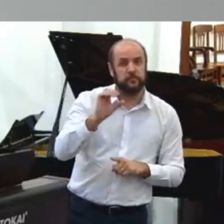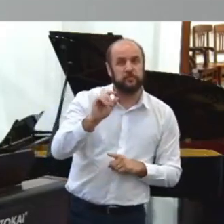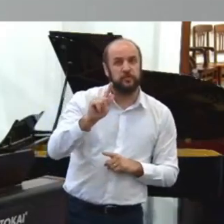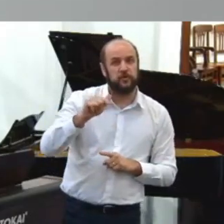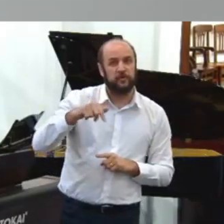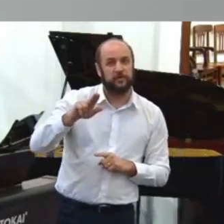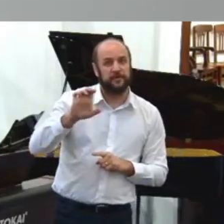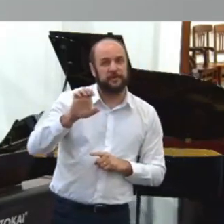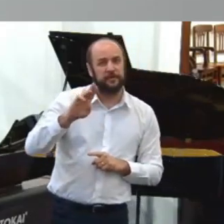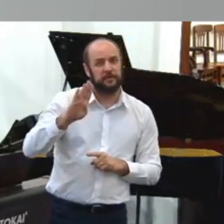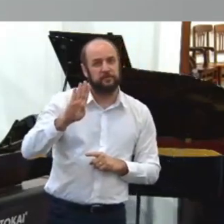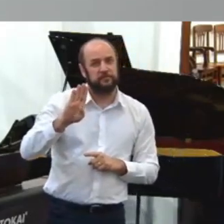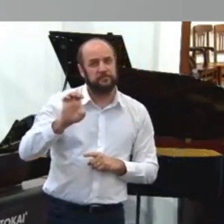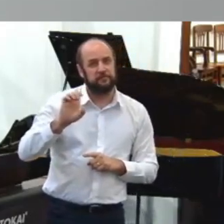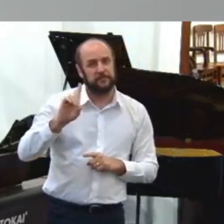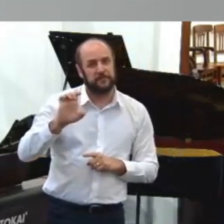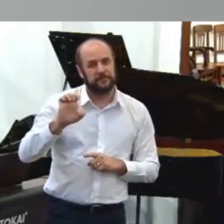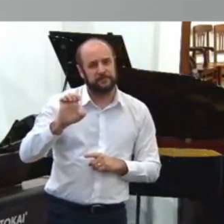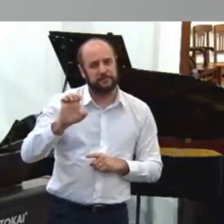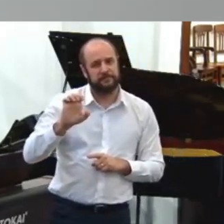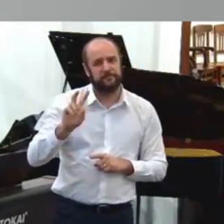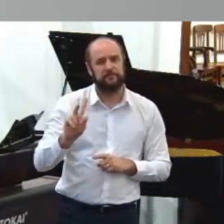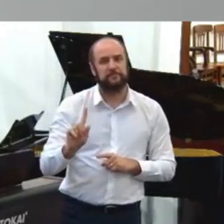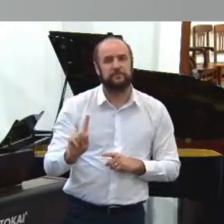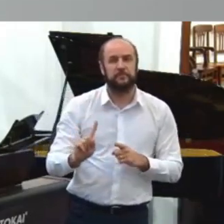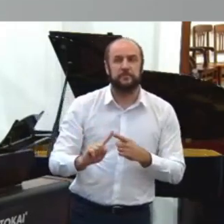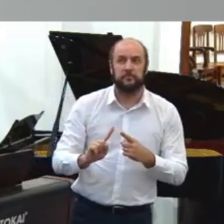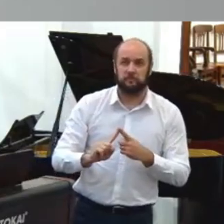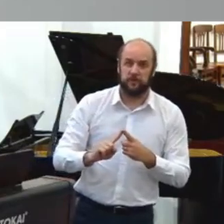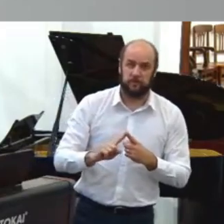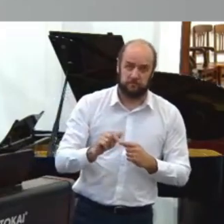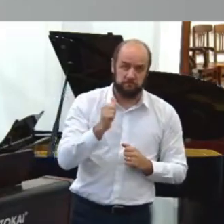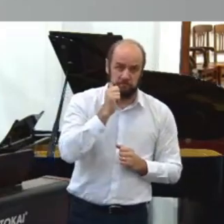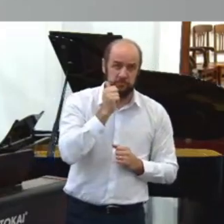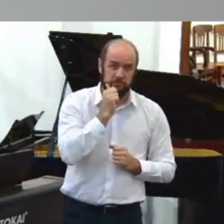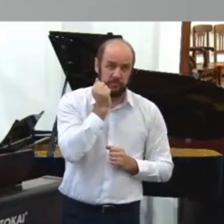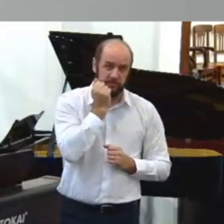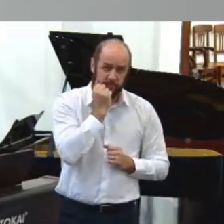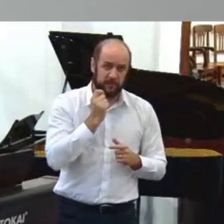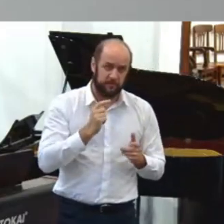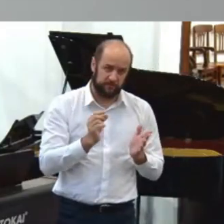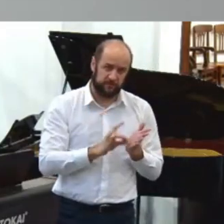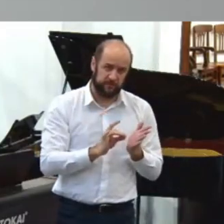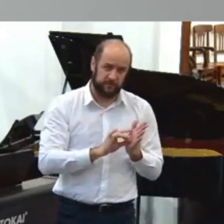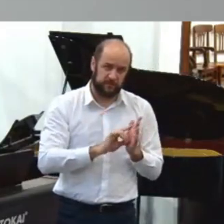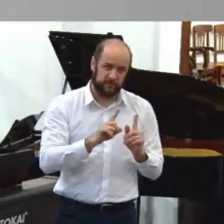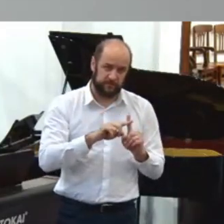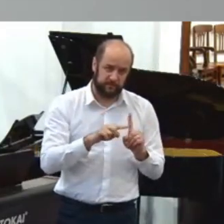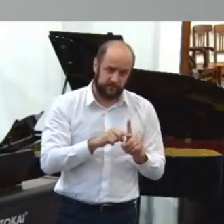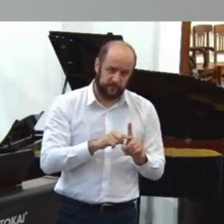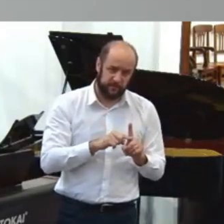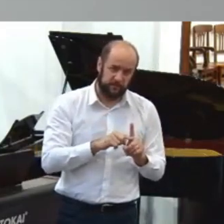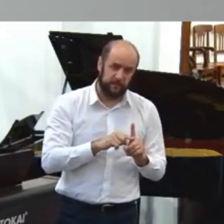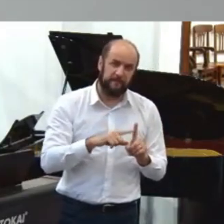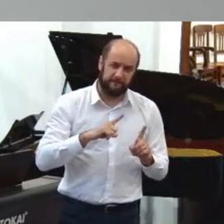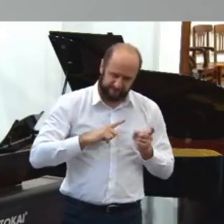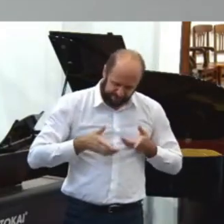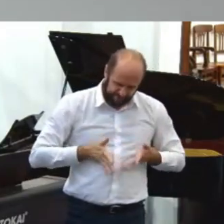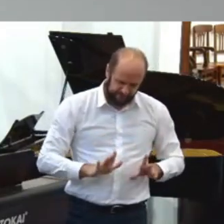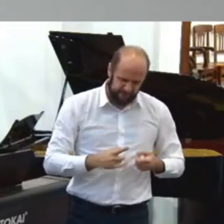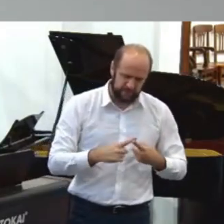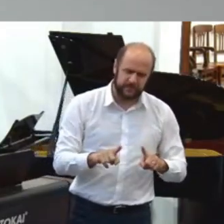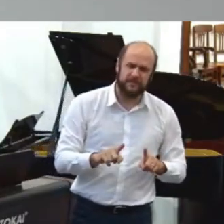a esposa do Amrão, e eles tiveram Moisés então, mas tiveram Moisés num tempo muito